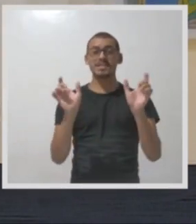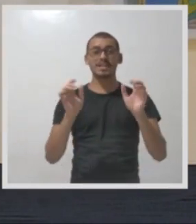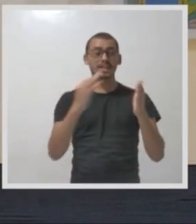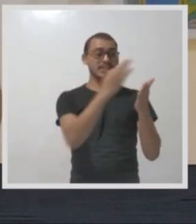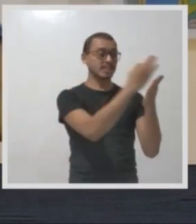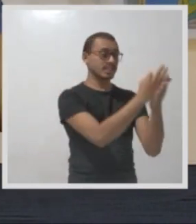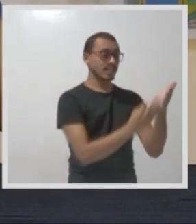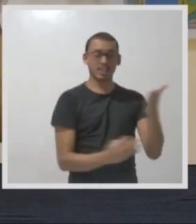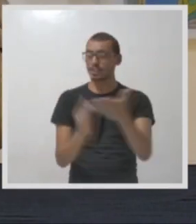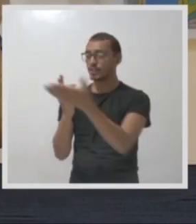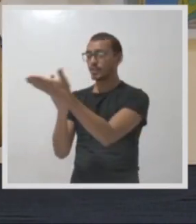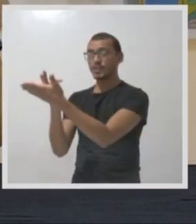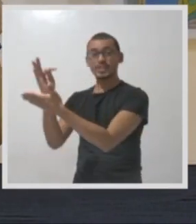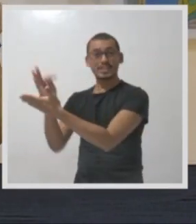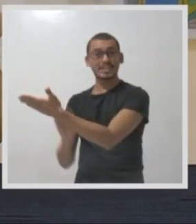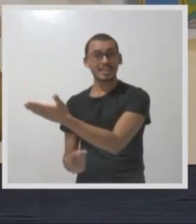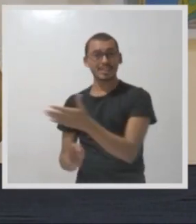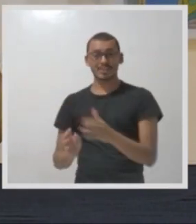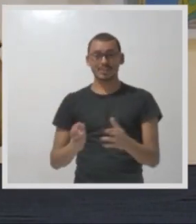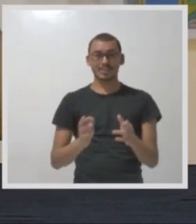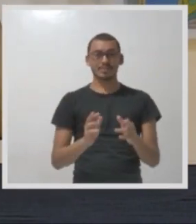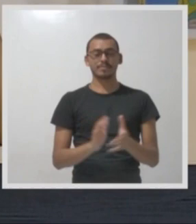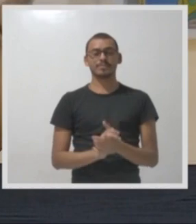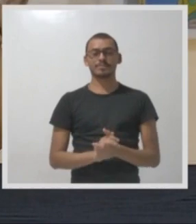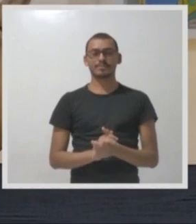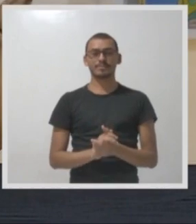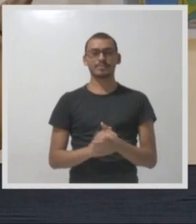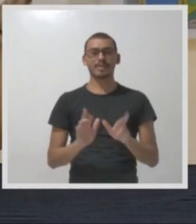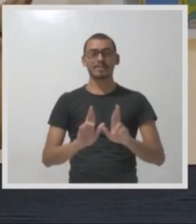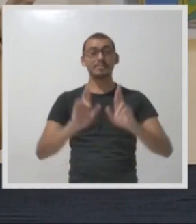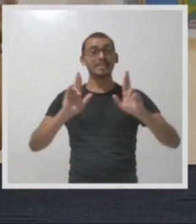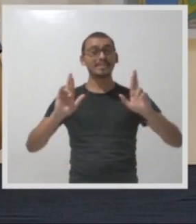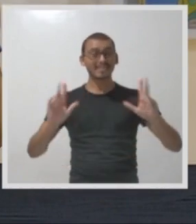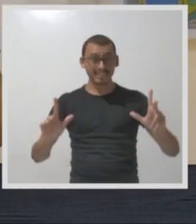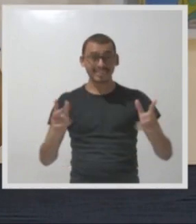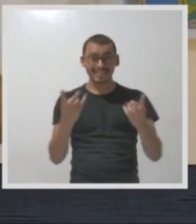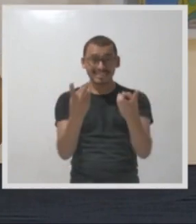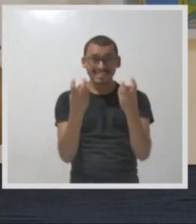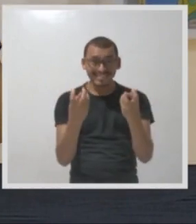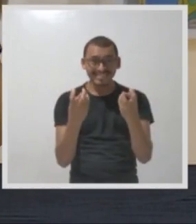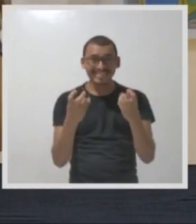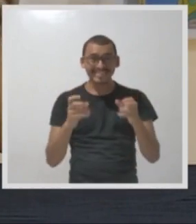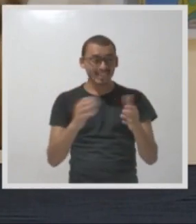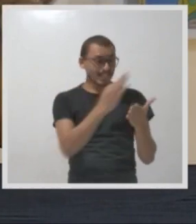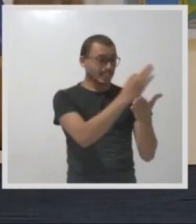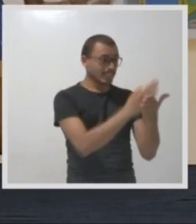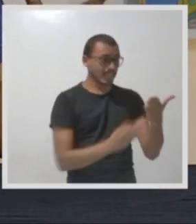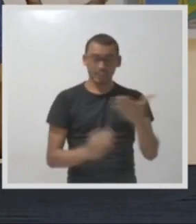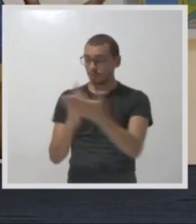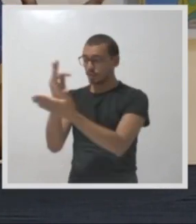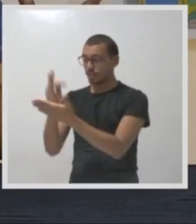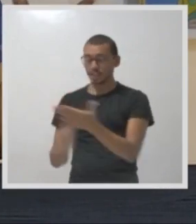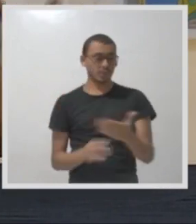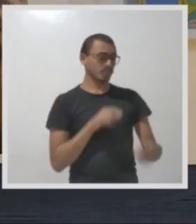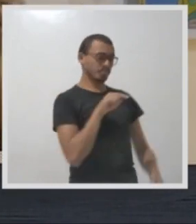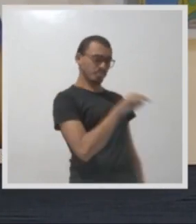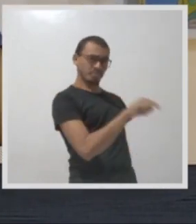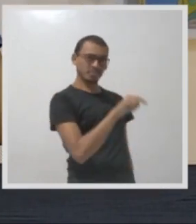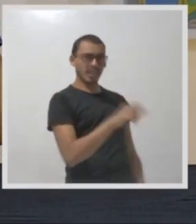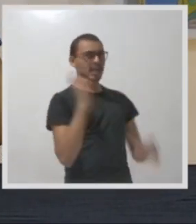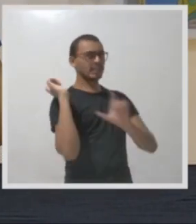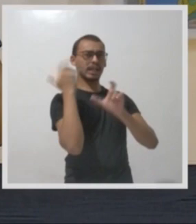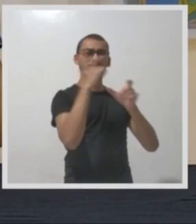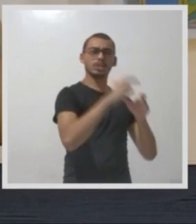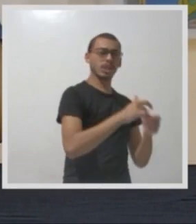dinâmica. Perceber a diferença? É o mesmo texto. No entanto, numa forma tradicional, num